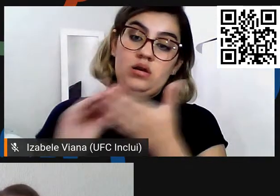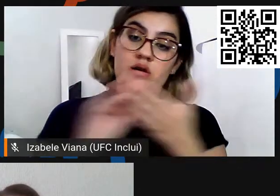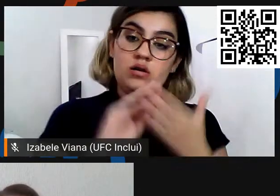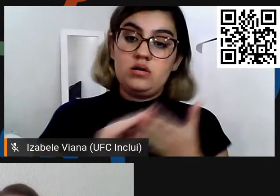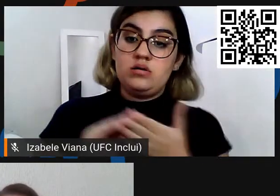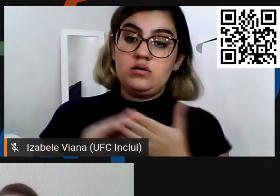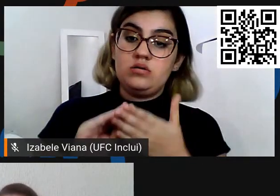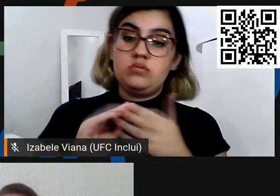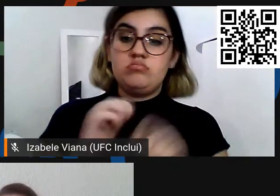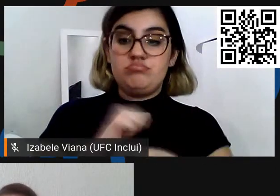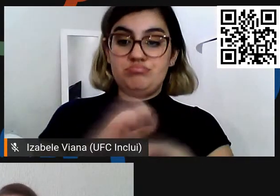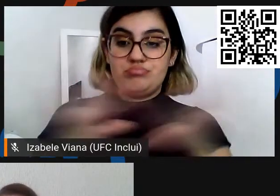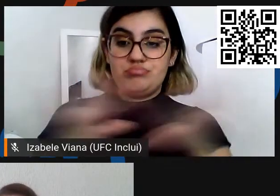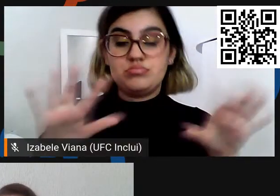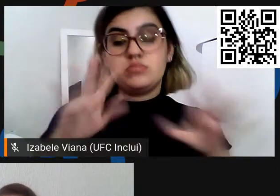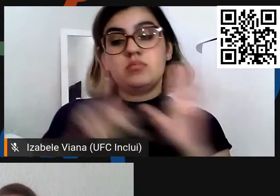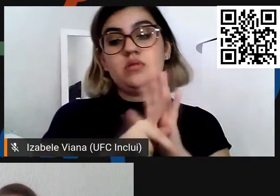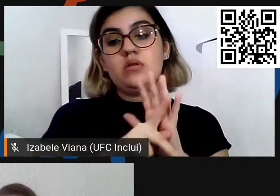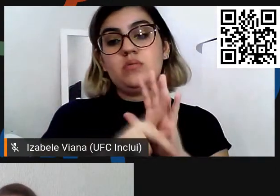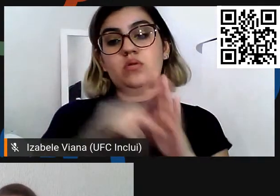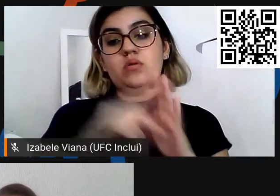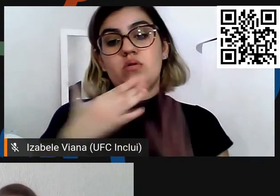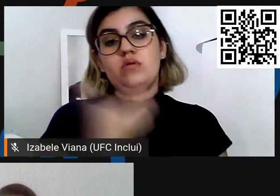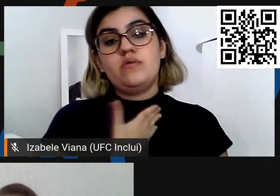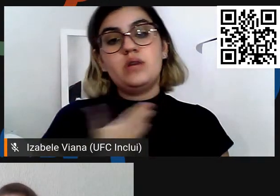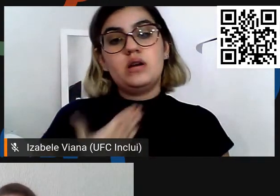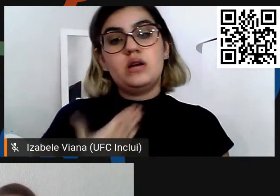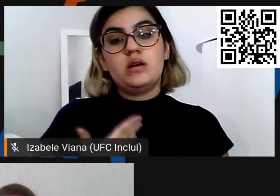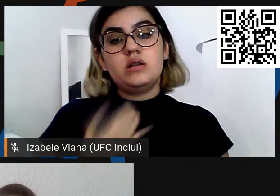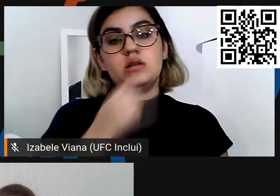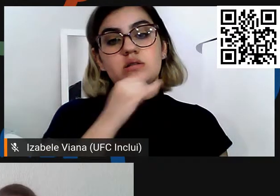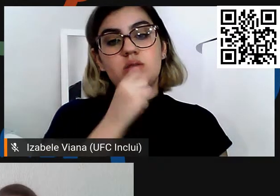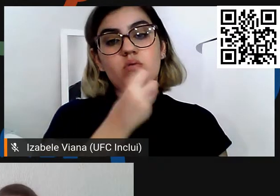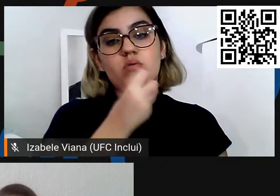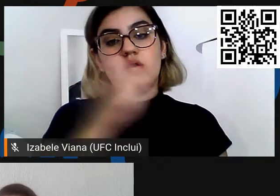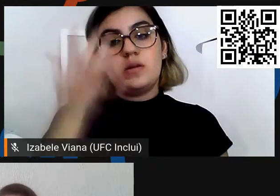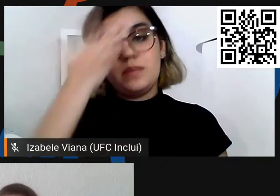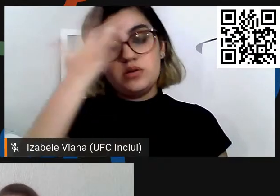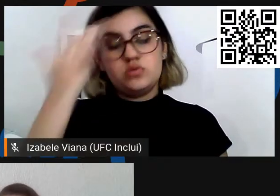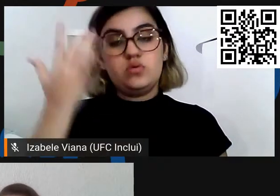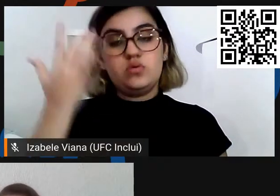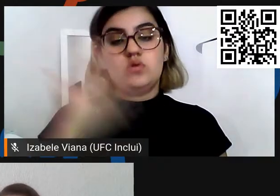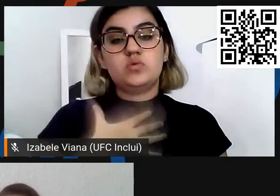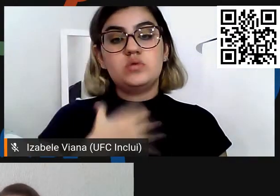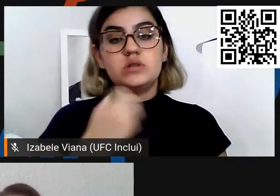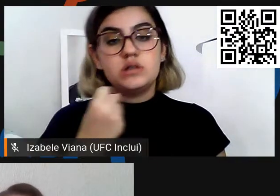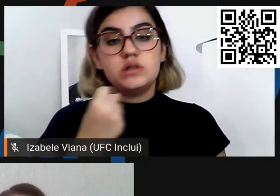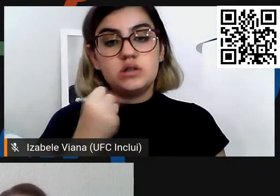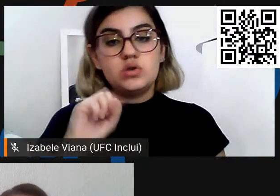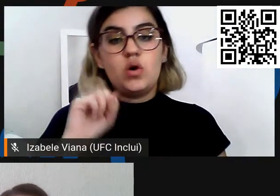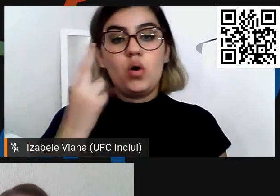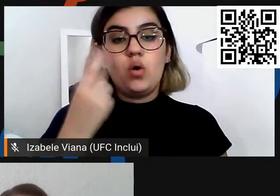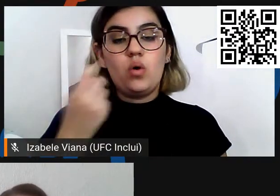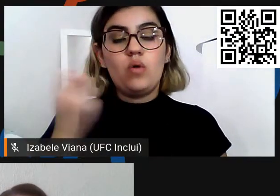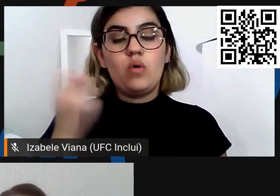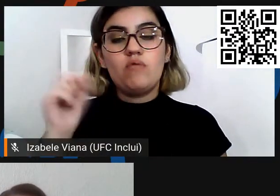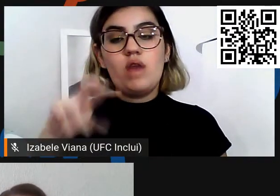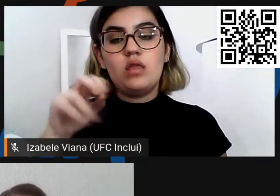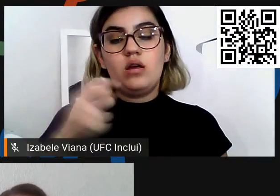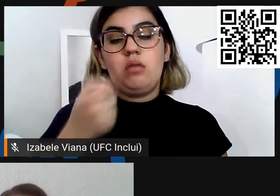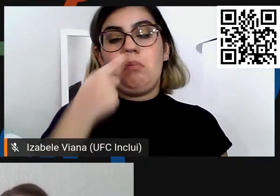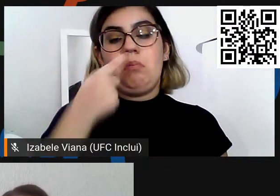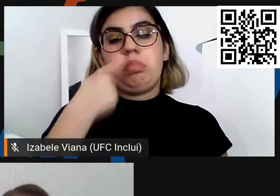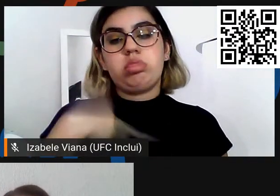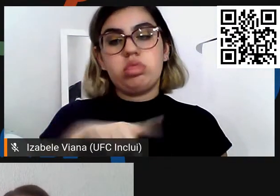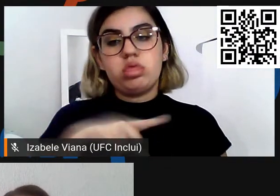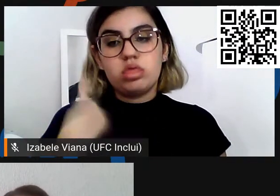bases governamentais, como o número de casos de suicídio ou envenenamento, podem ser usados em revisões